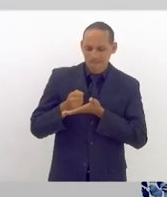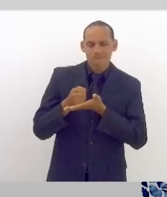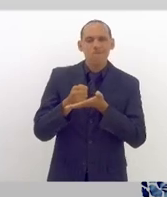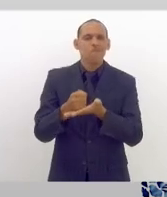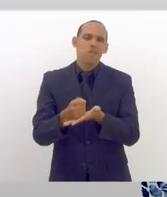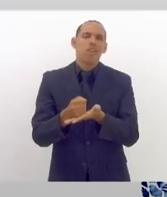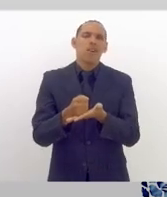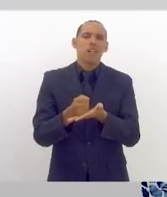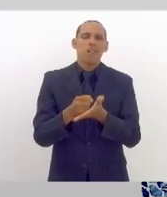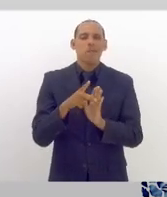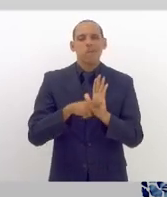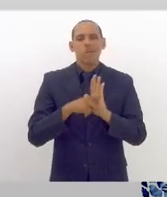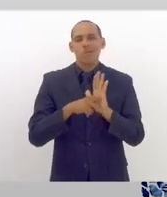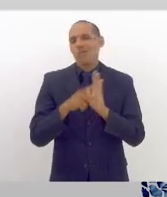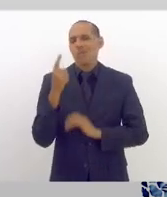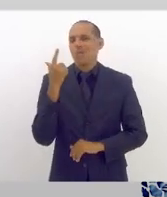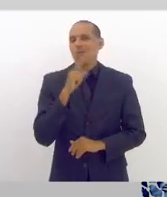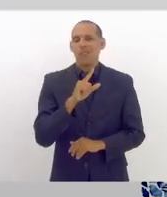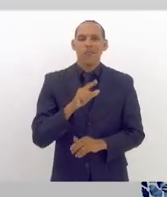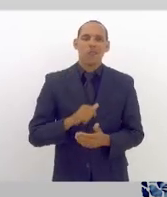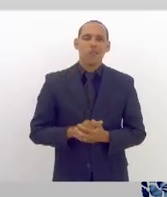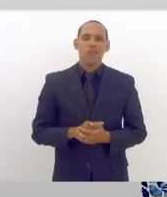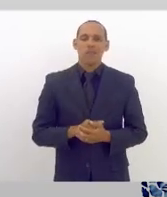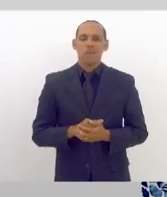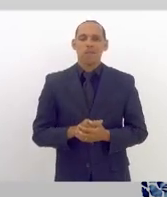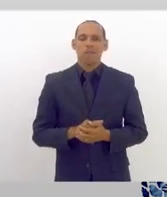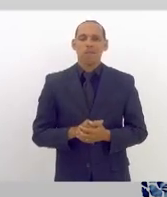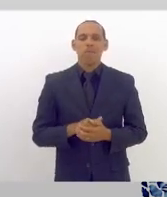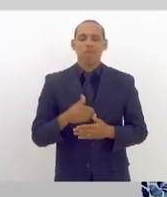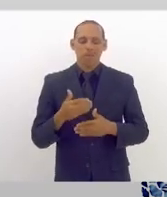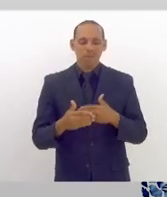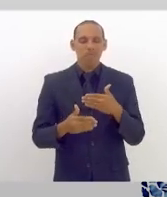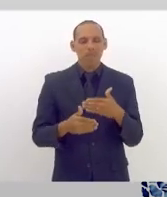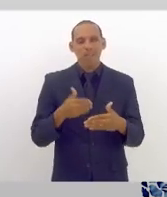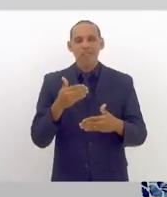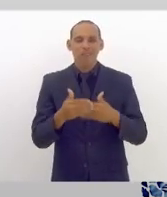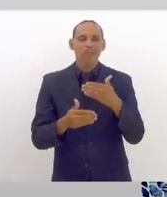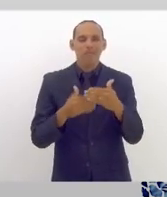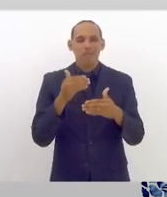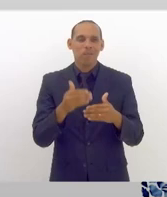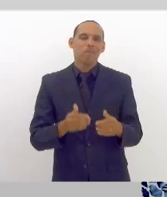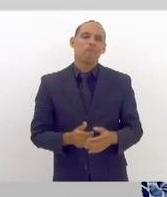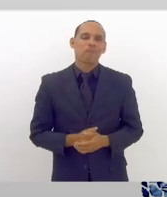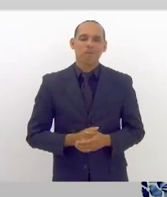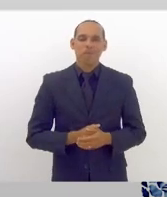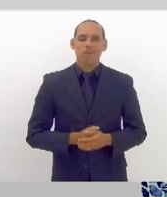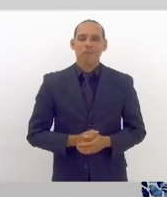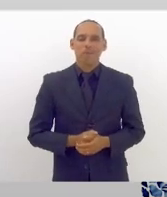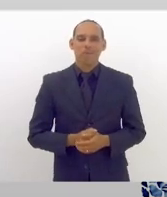e deu meios para que eles pudesse seguir e chegar a bom termo